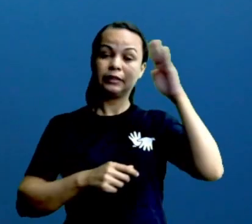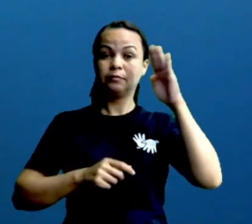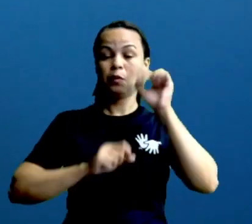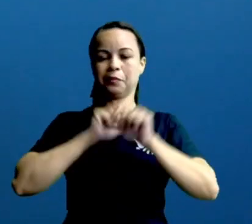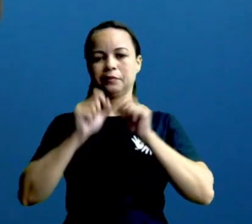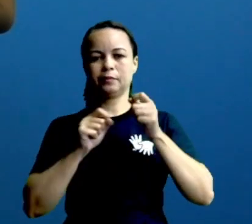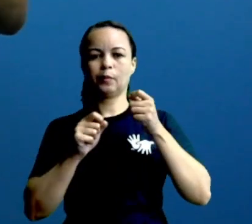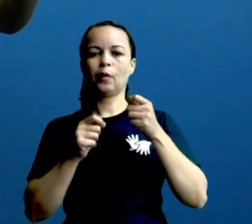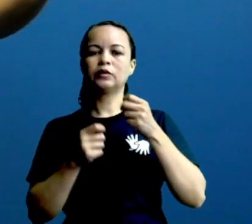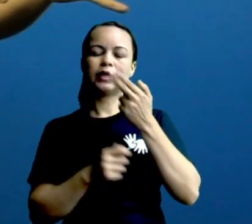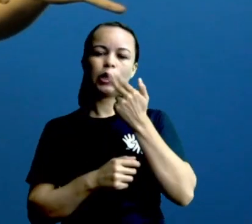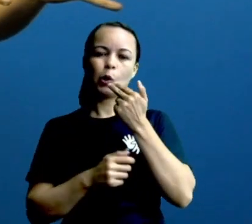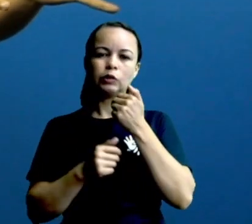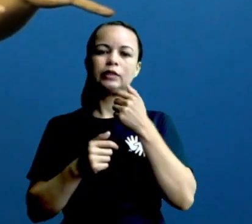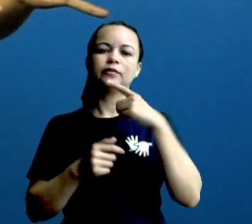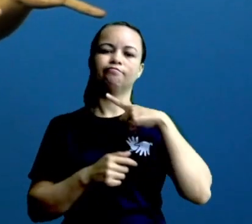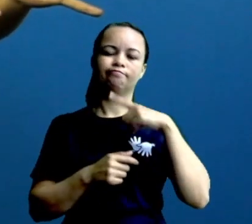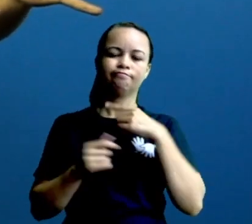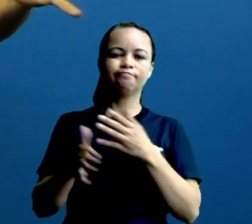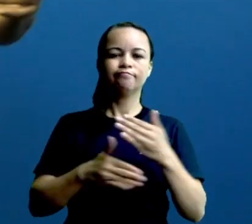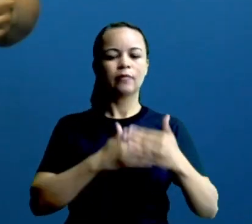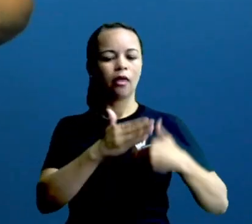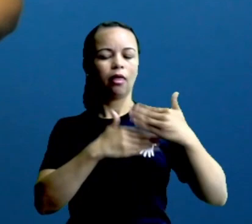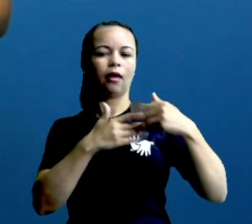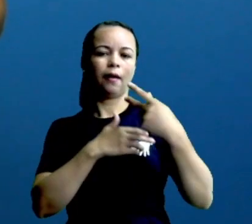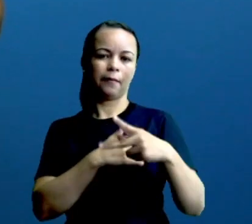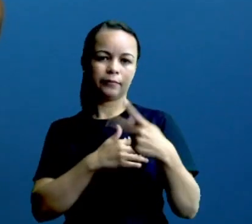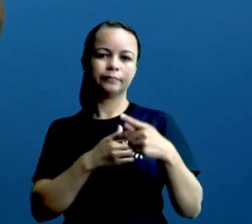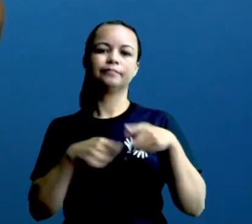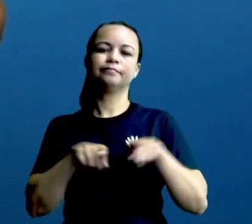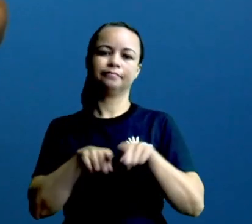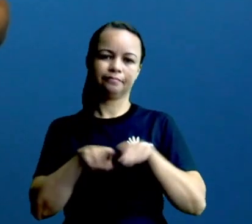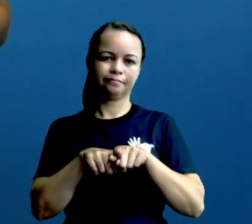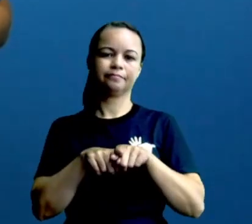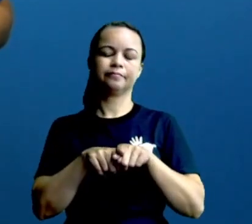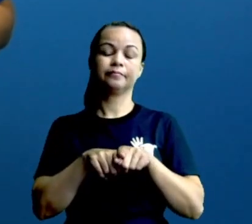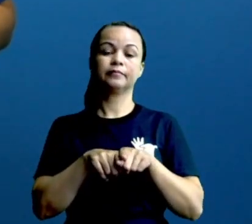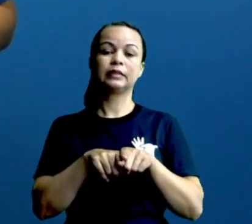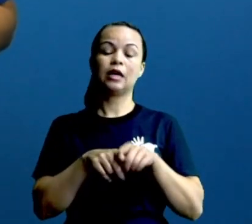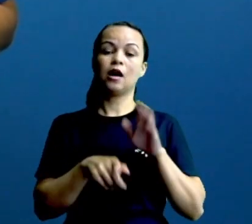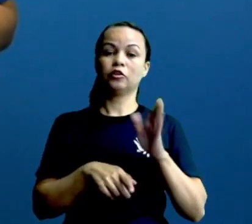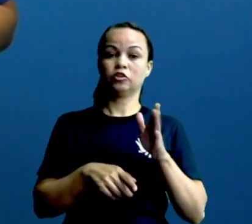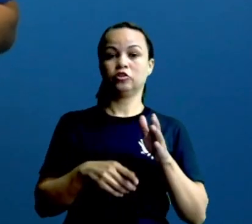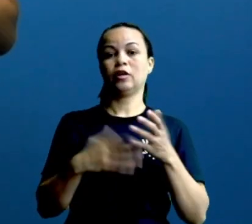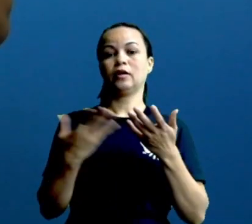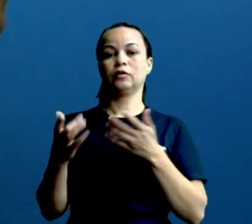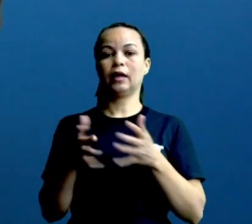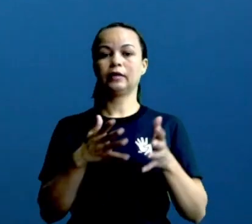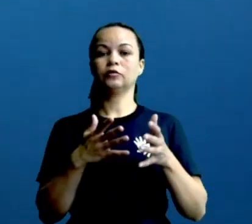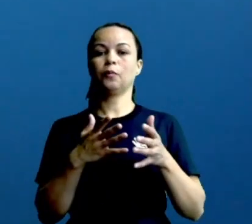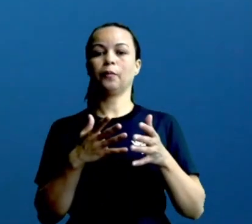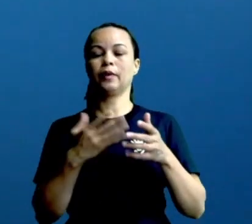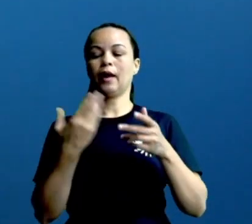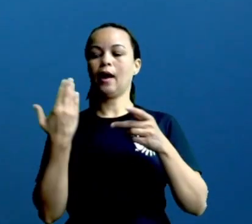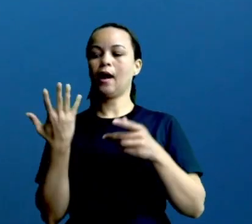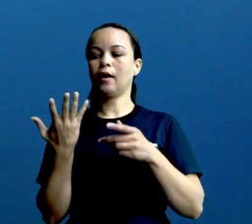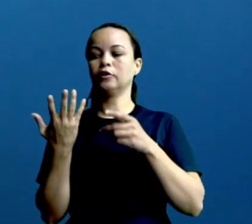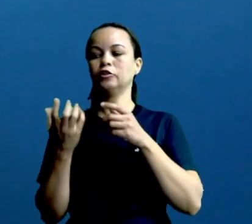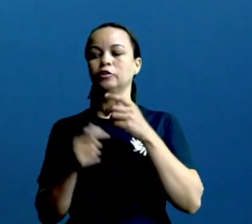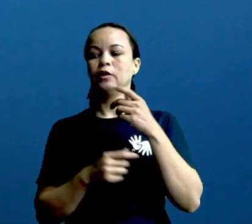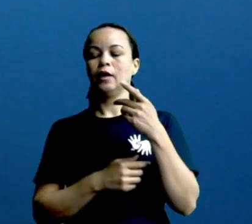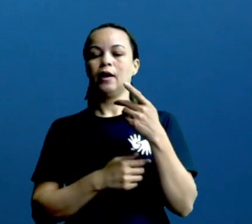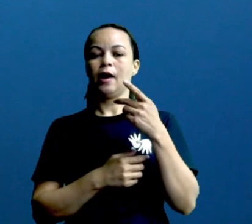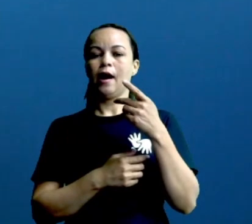daqui a pouquinho, e também para a sua reprodução. Já no caso das pteridófitas, por causa